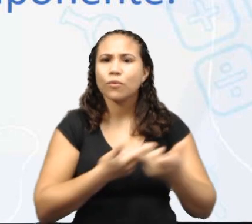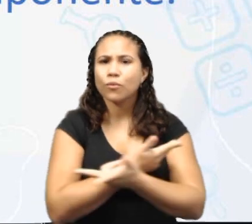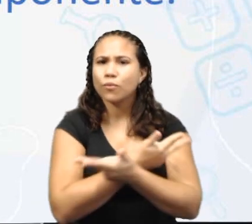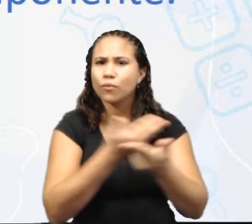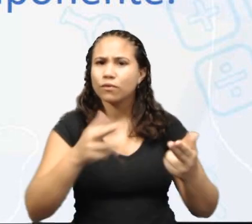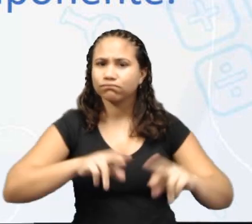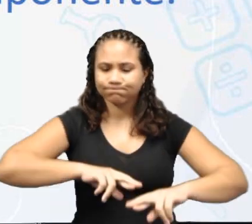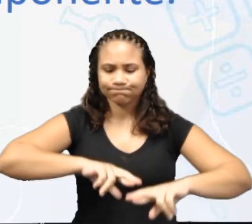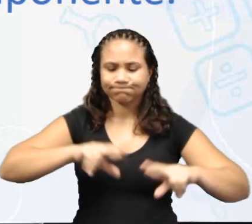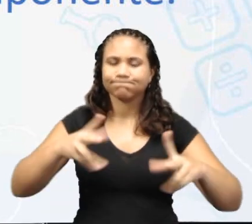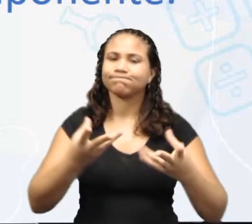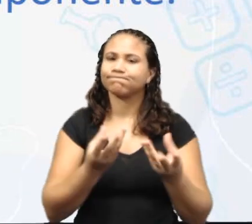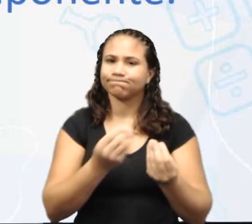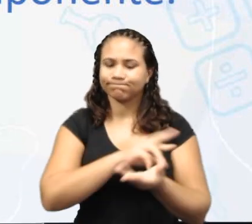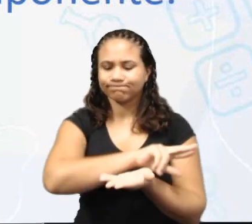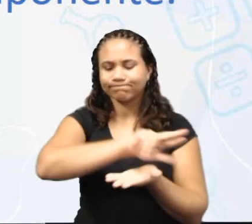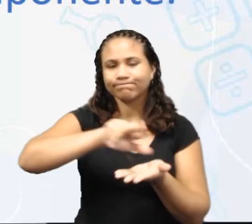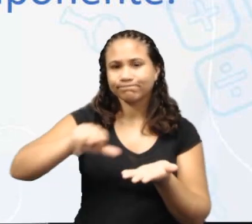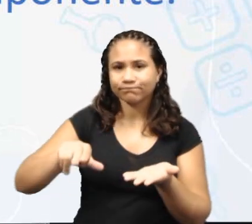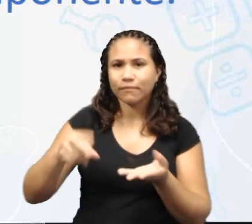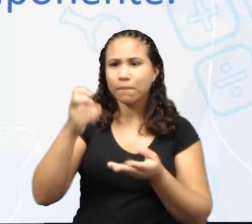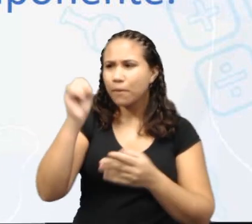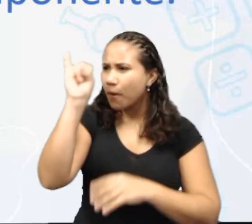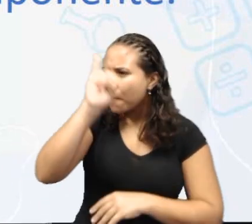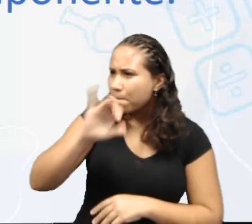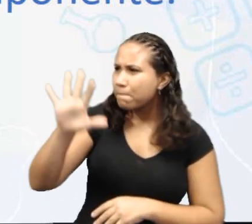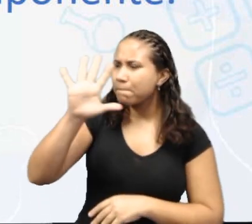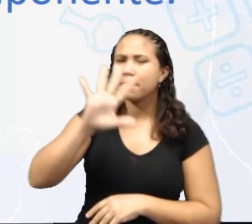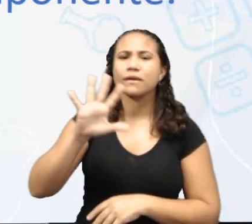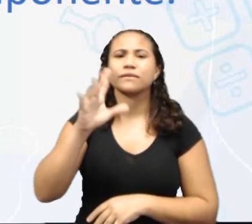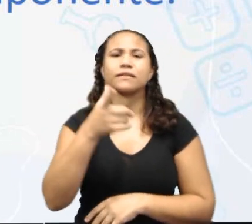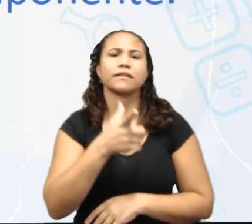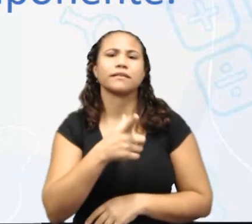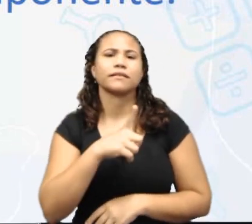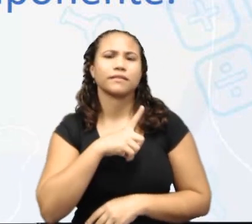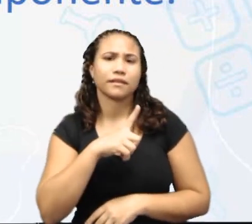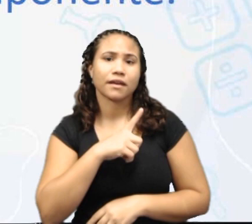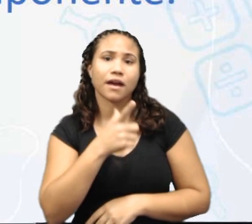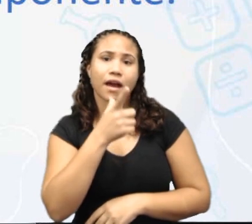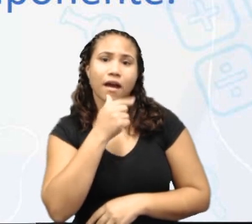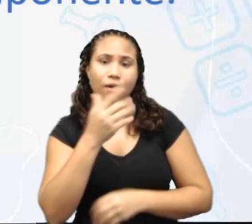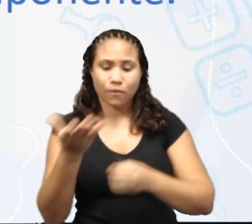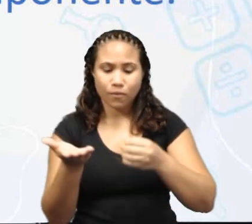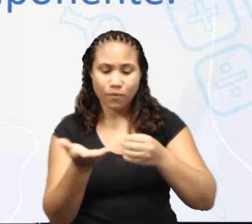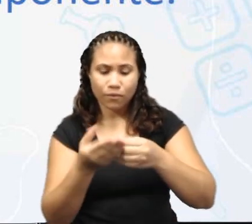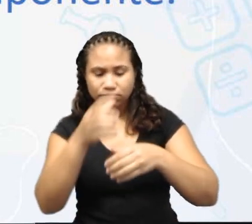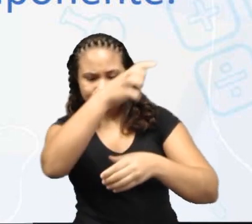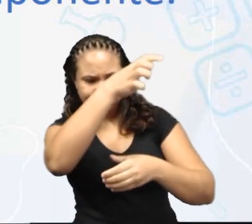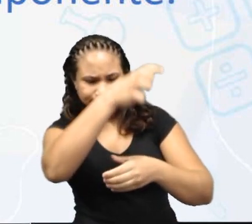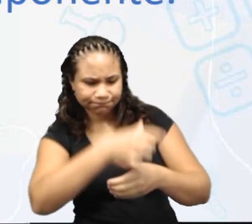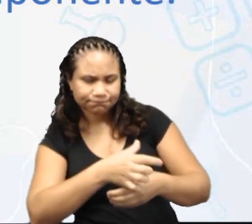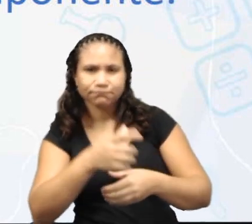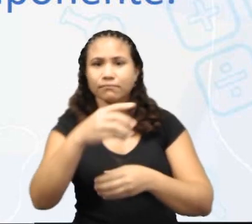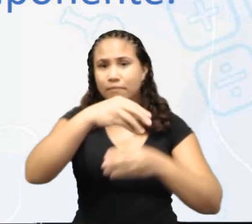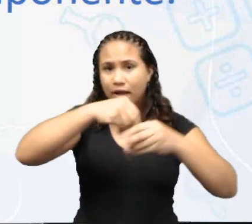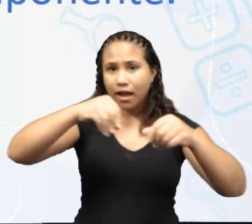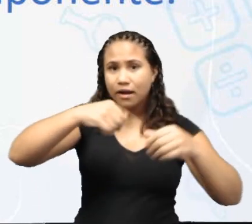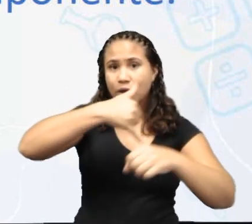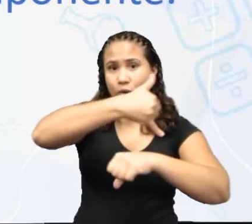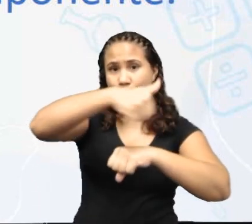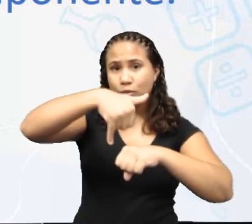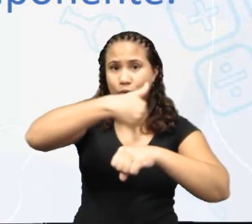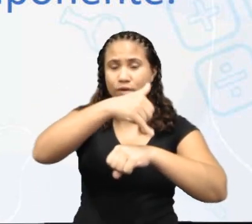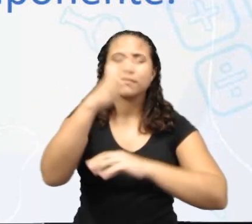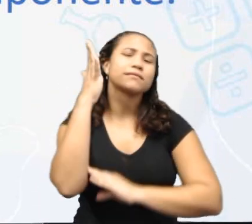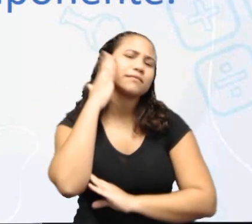componente. Podemos ver aqui nessa imagem um recipiente que contém água, areia e óleo. Nós sabemos